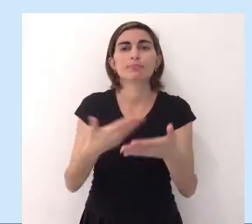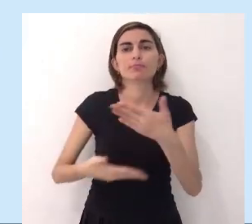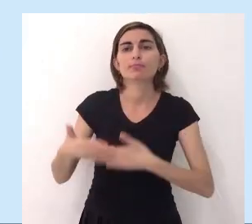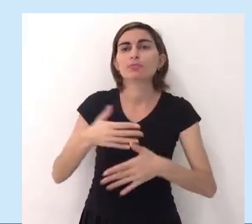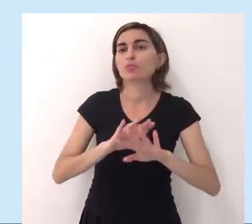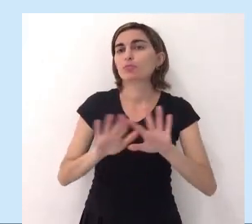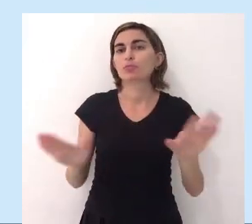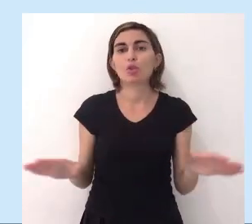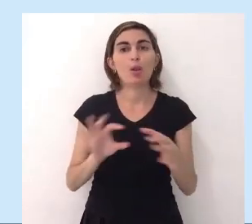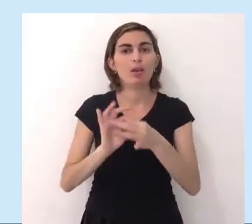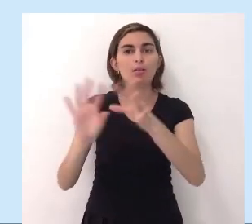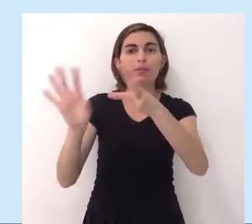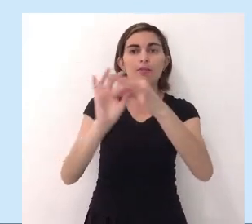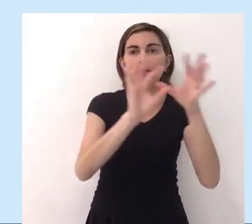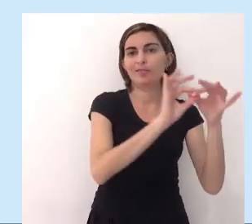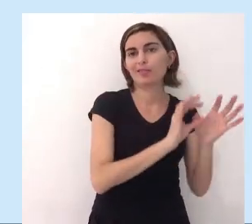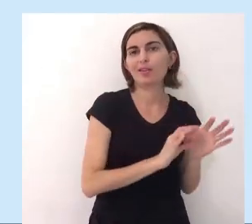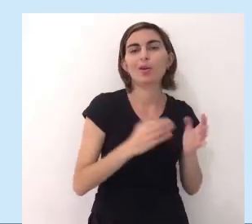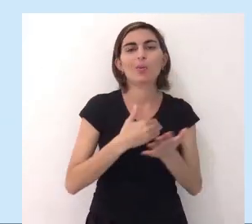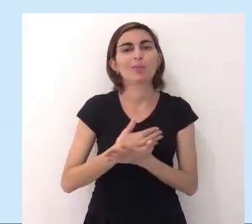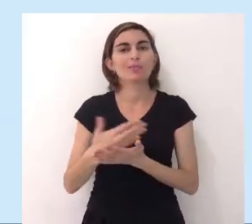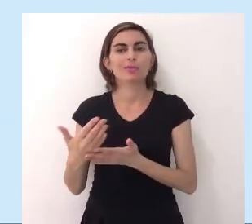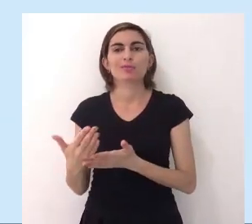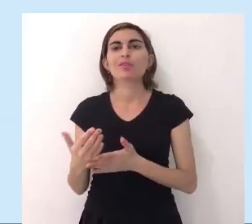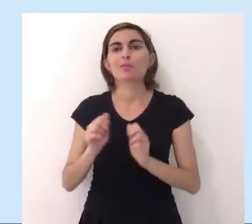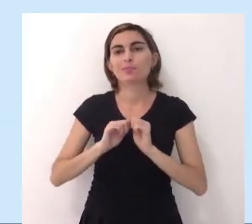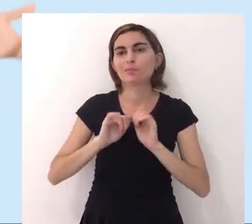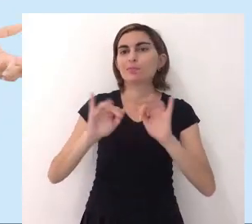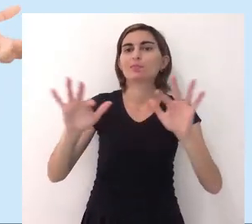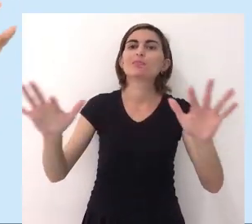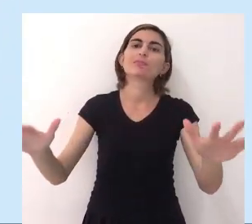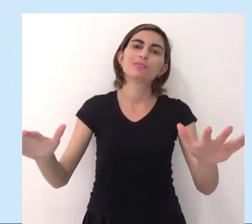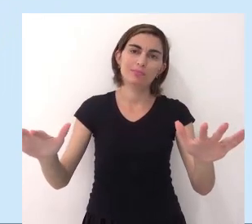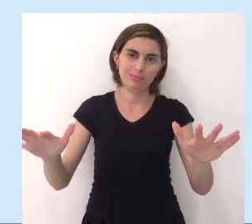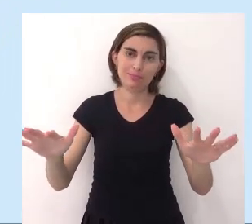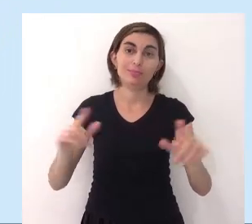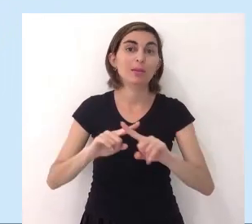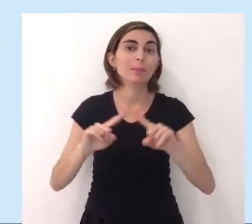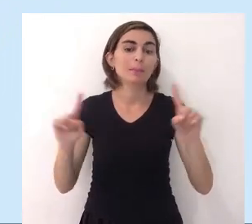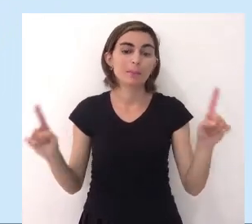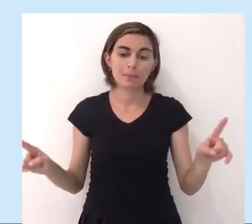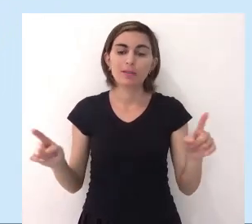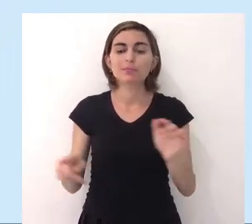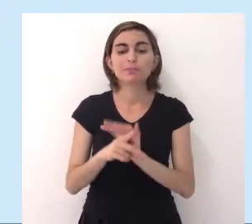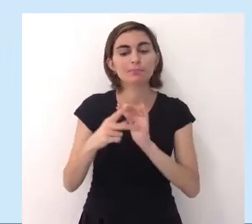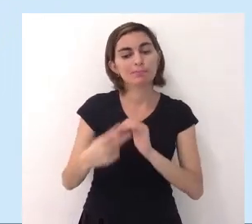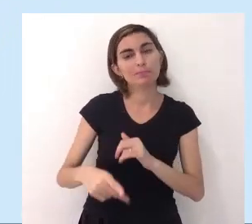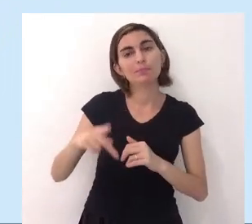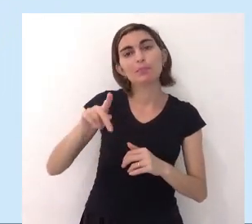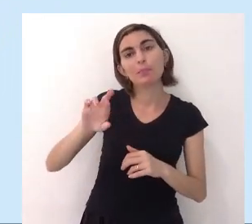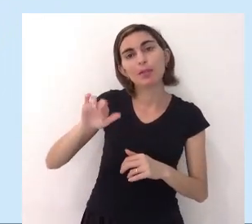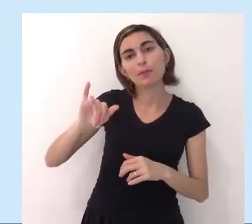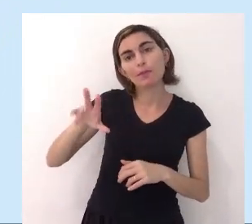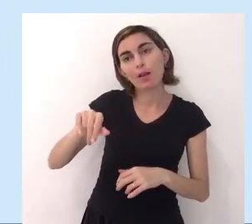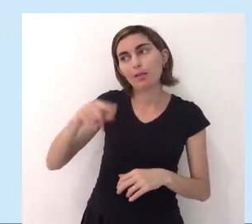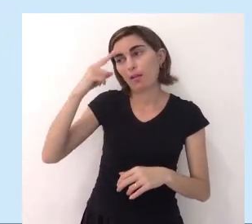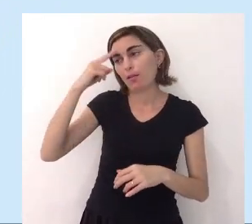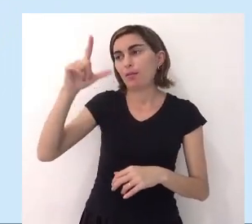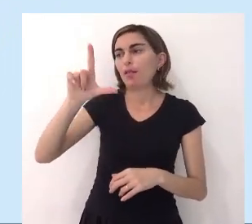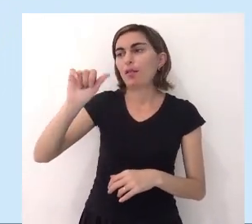das colônias que a gente vai ver que a propriedade privada vai ter aí uma expansão no mundo. Mas a propriedade privada, a ideia